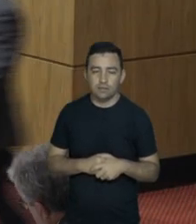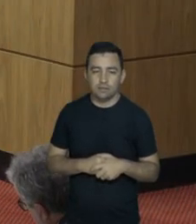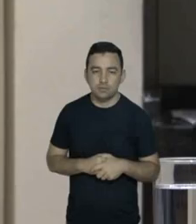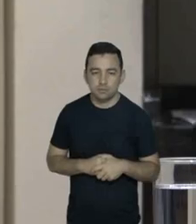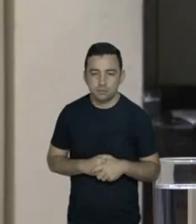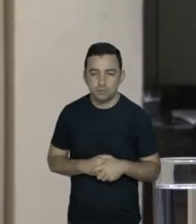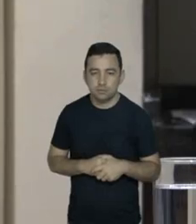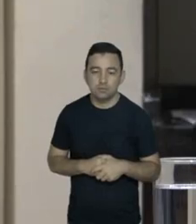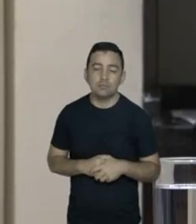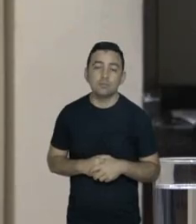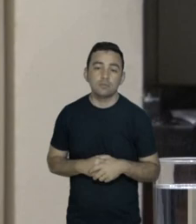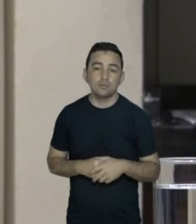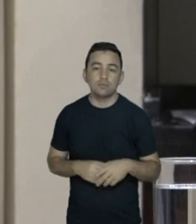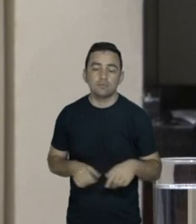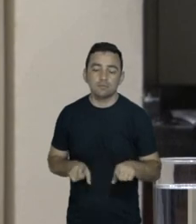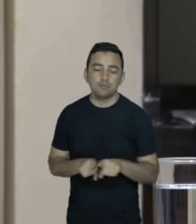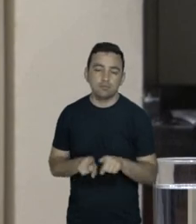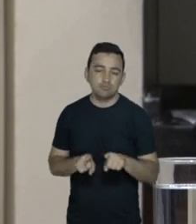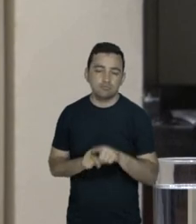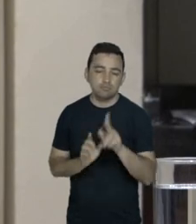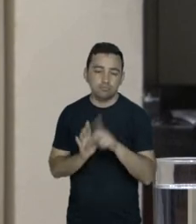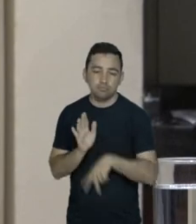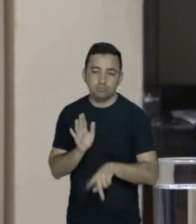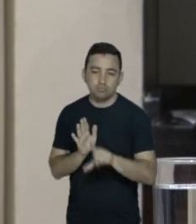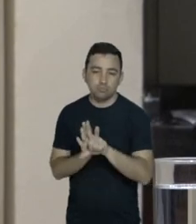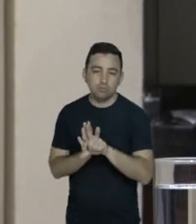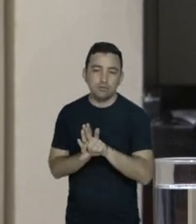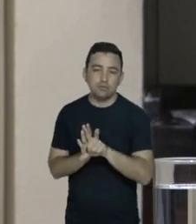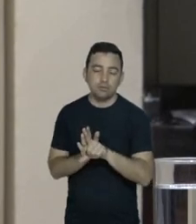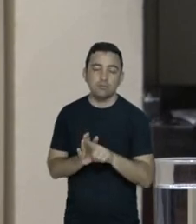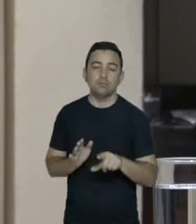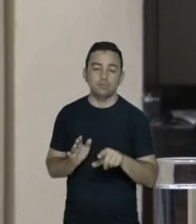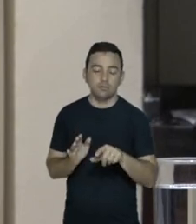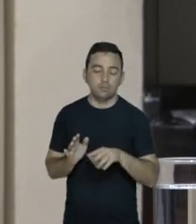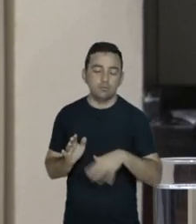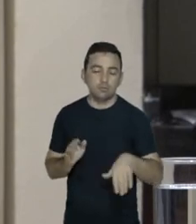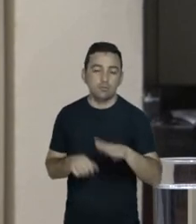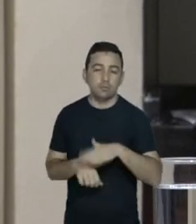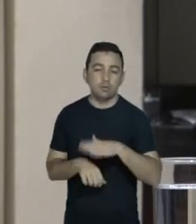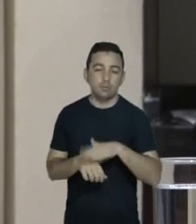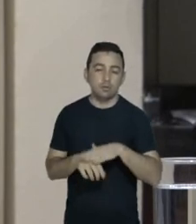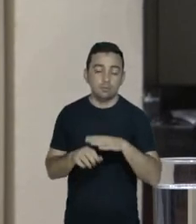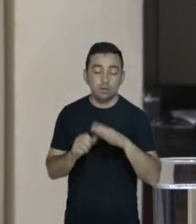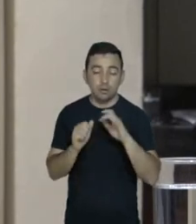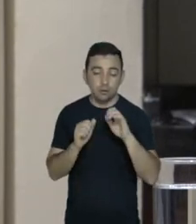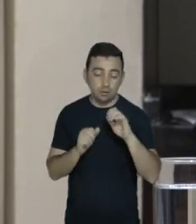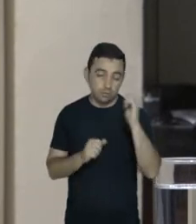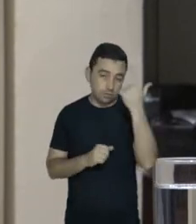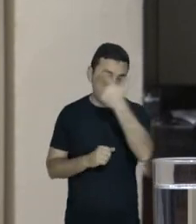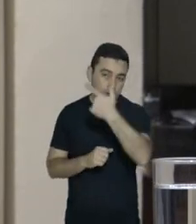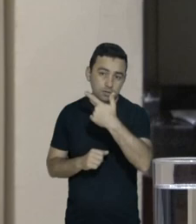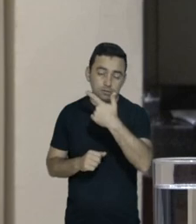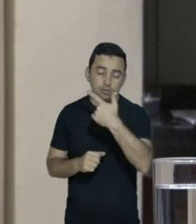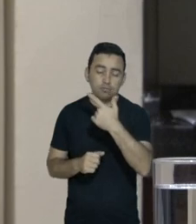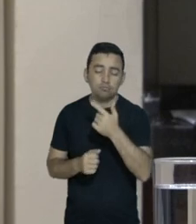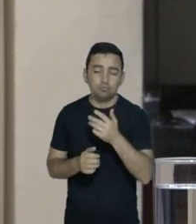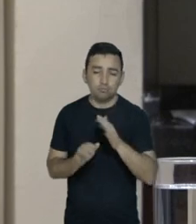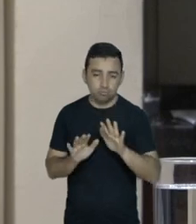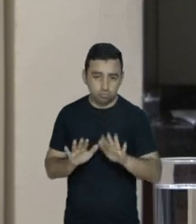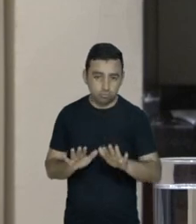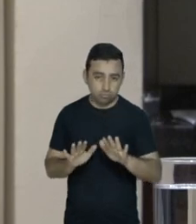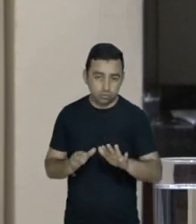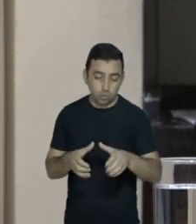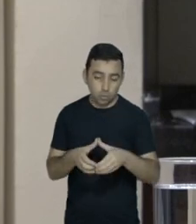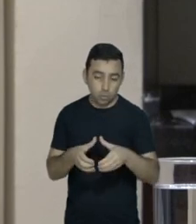Votação da redação final do projeto de lei 286/2019, autor deputado Altair Silva, dispõe sobre a permanência de equipe de